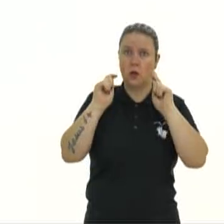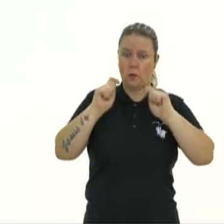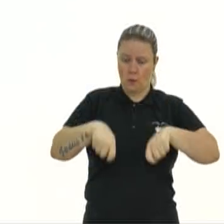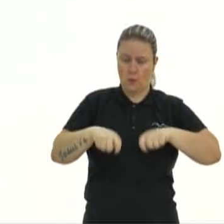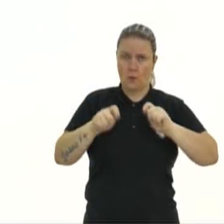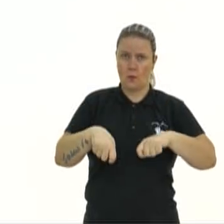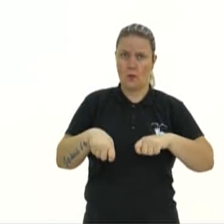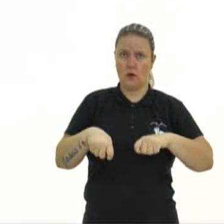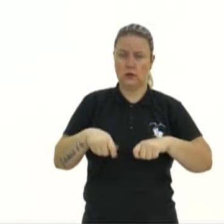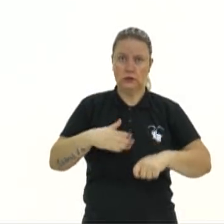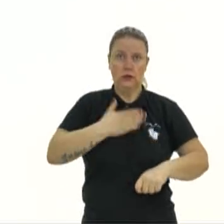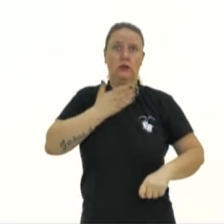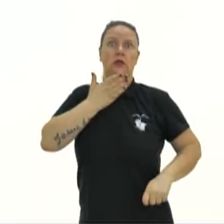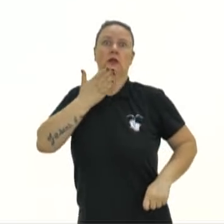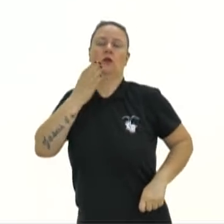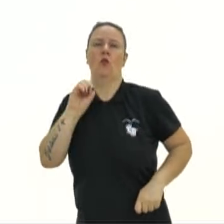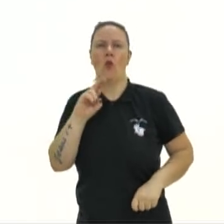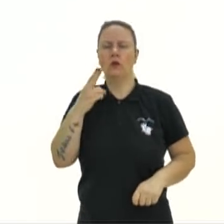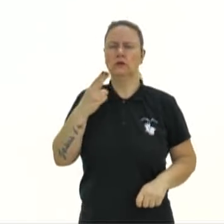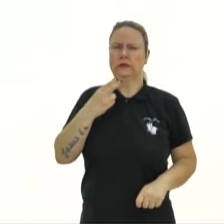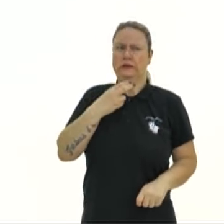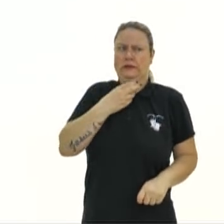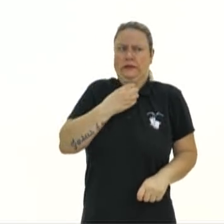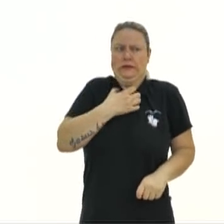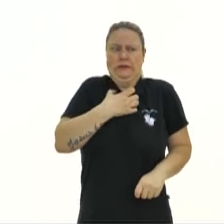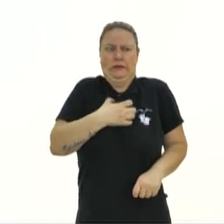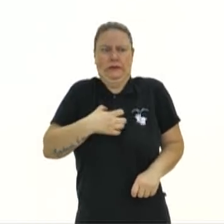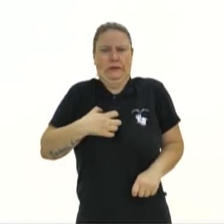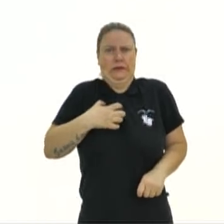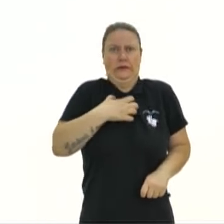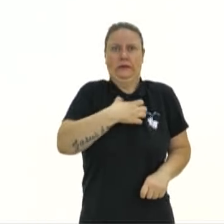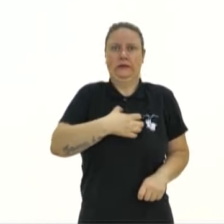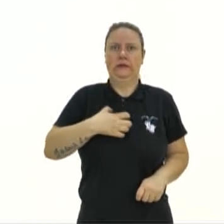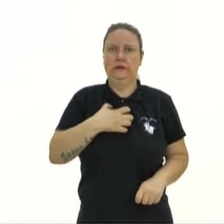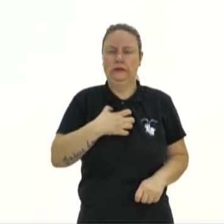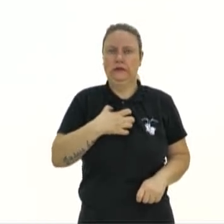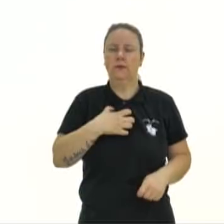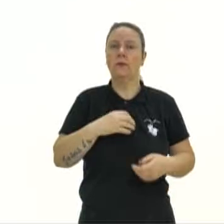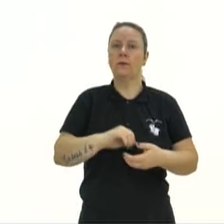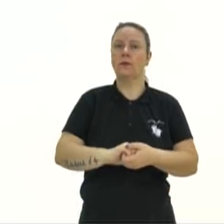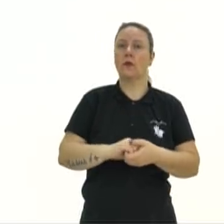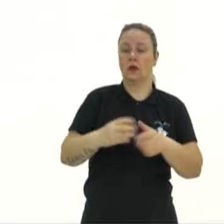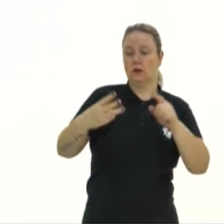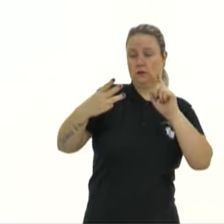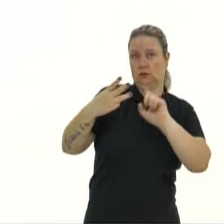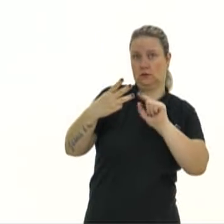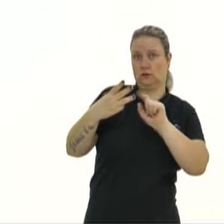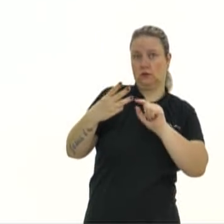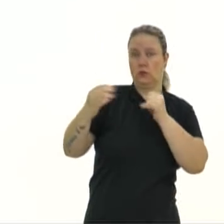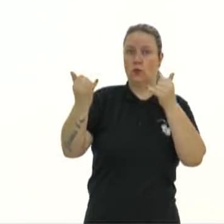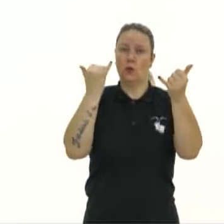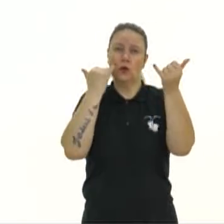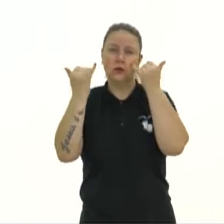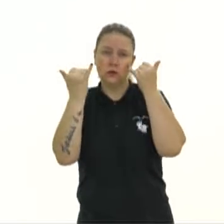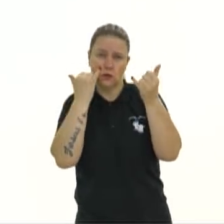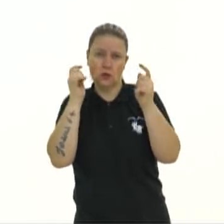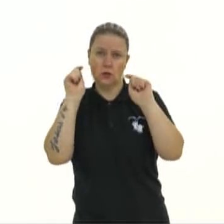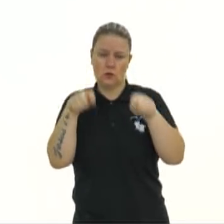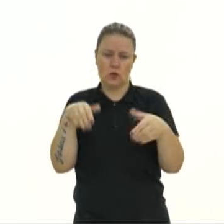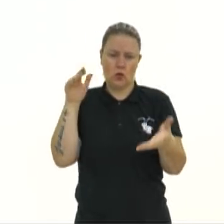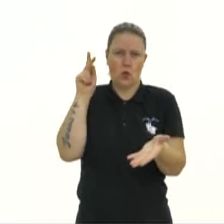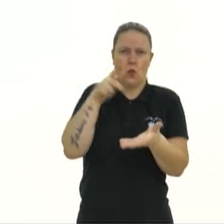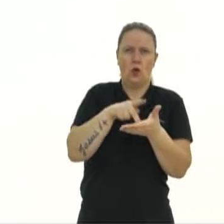casos, grande surpresa ou repulsa. 3. A notícia simplesmente confirma